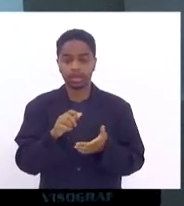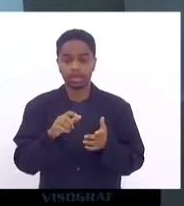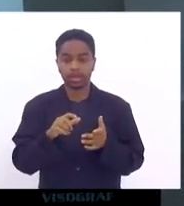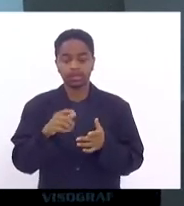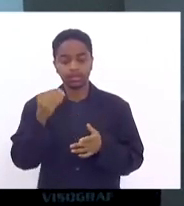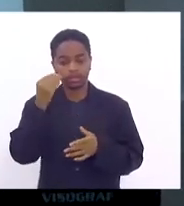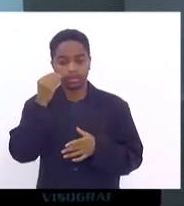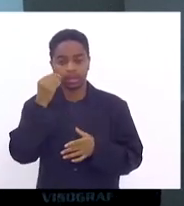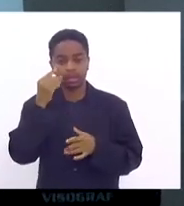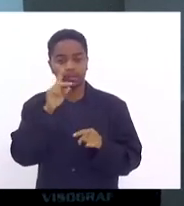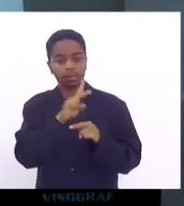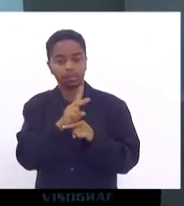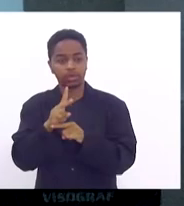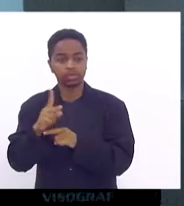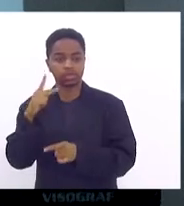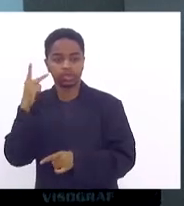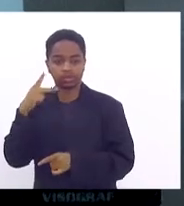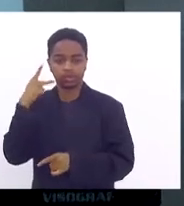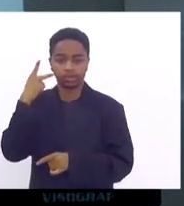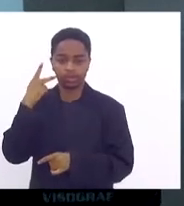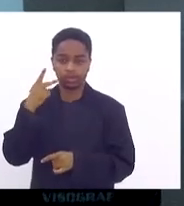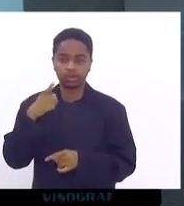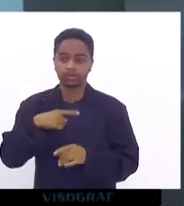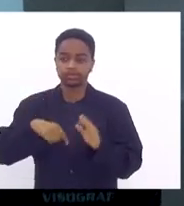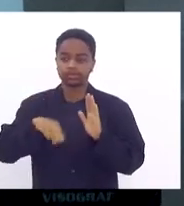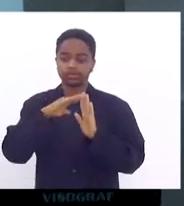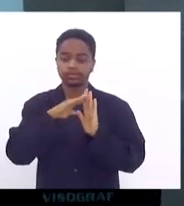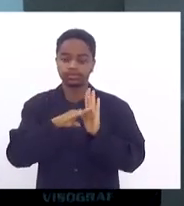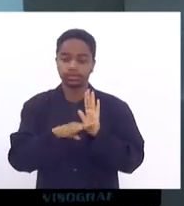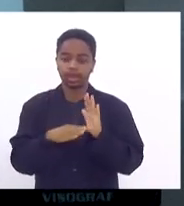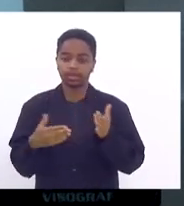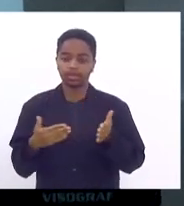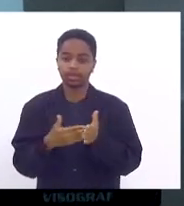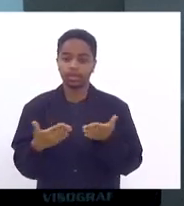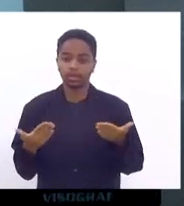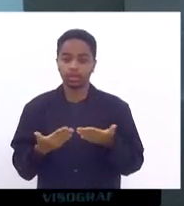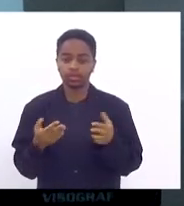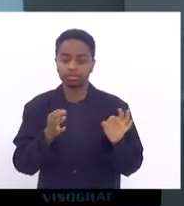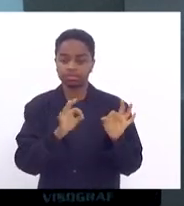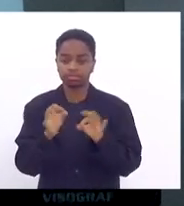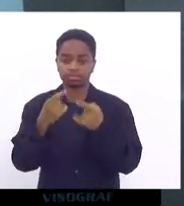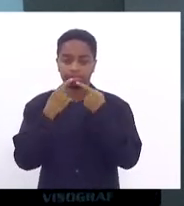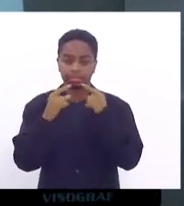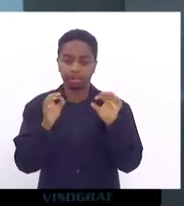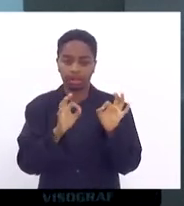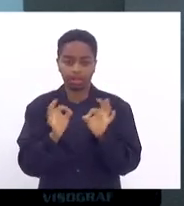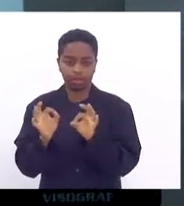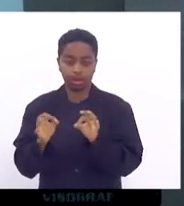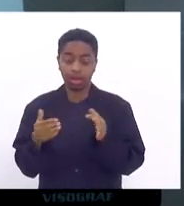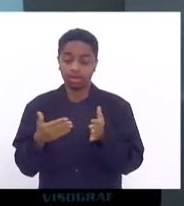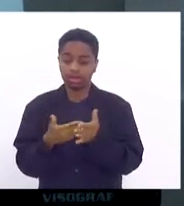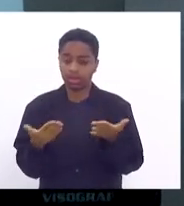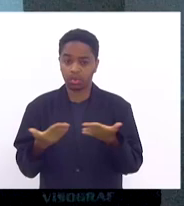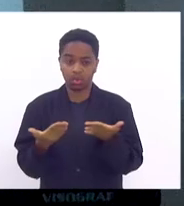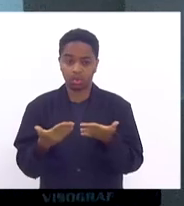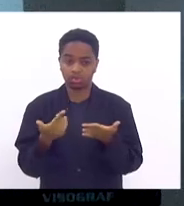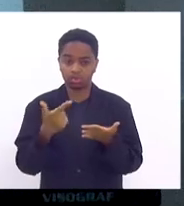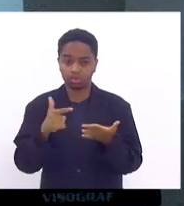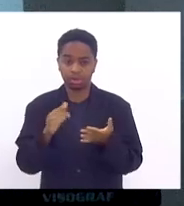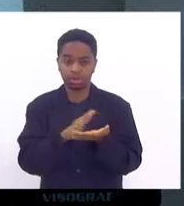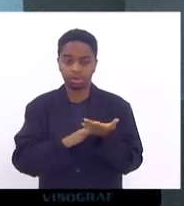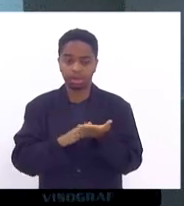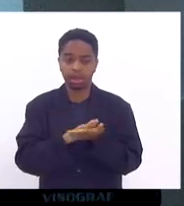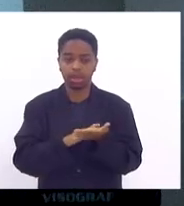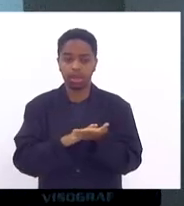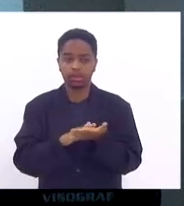proteção dos parlamentares dessas prerrogativas eh até o momento ninguém questionou assim até o momento nenhuma jurisprudência